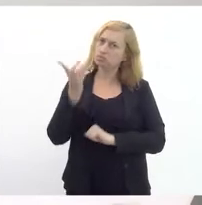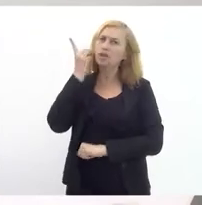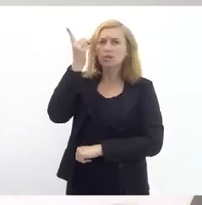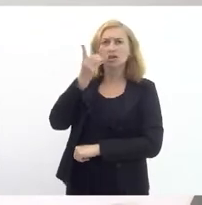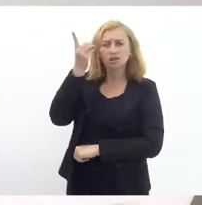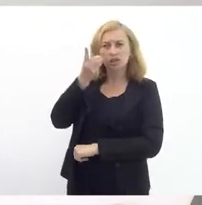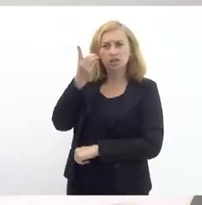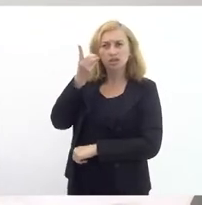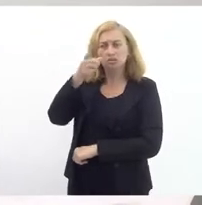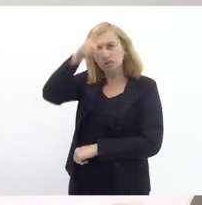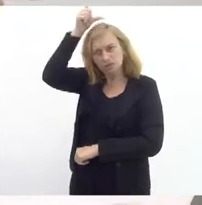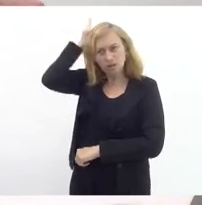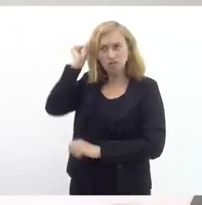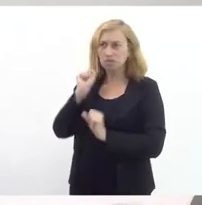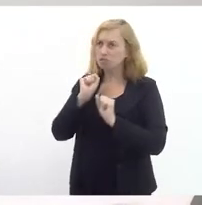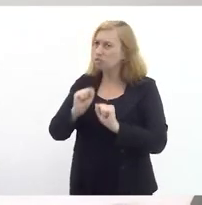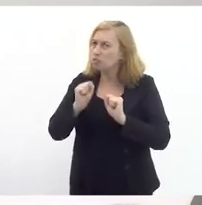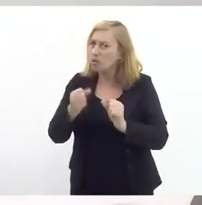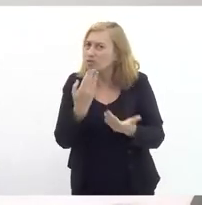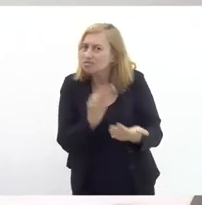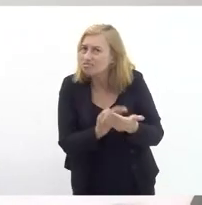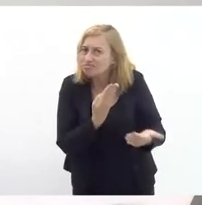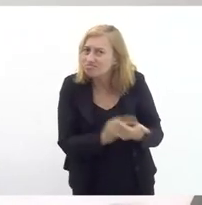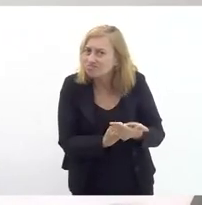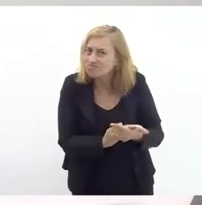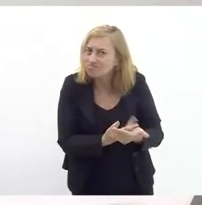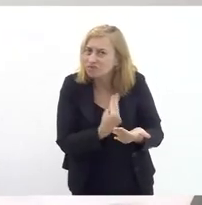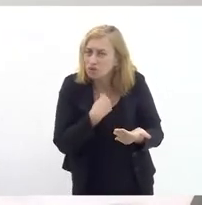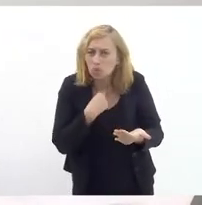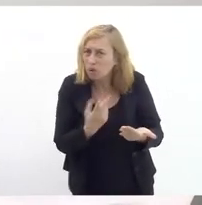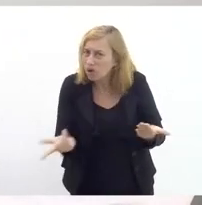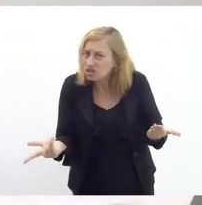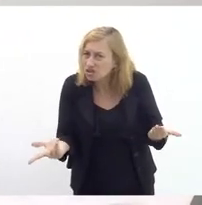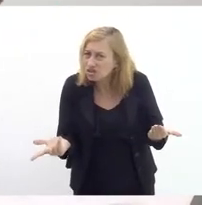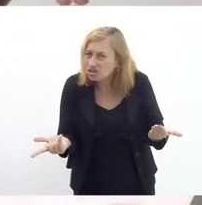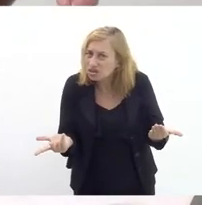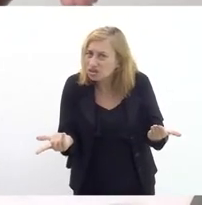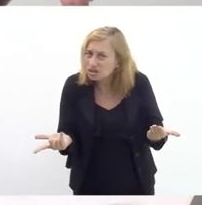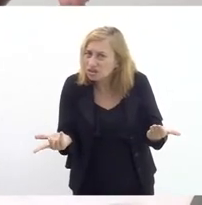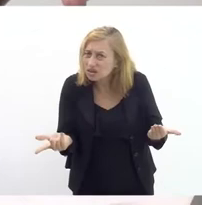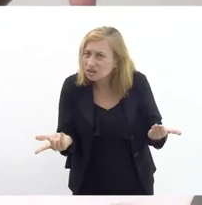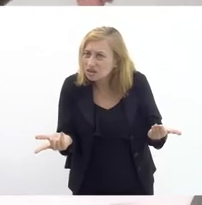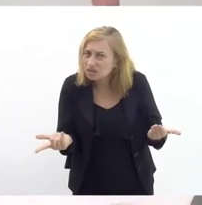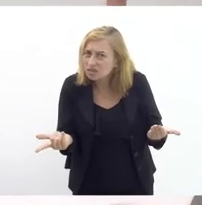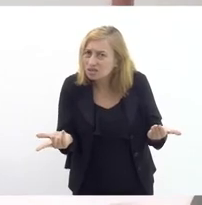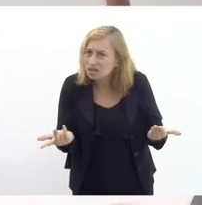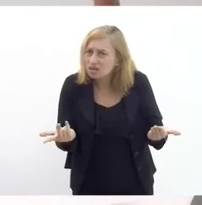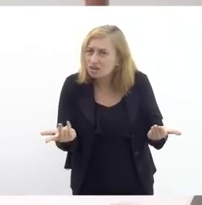Paulo, não possa fazer aquele estudo ali e imediatamente não colocar